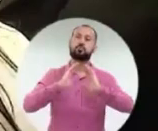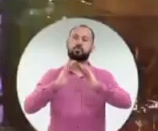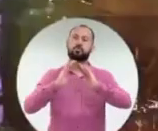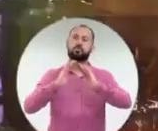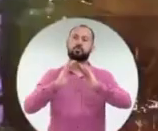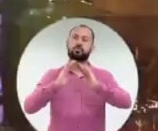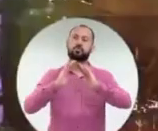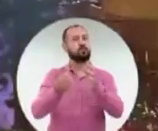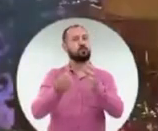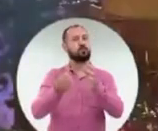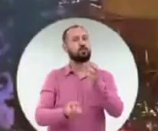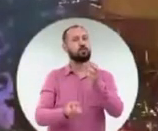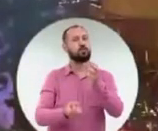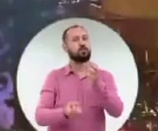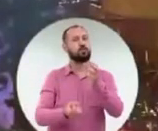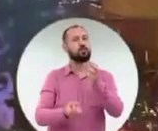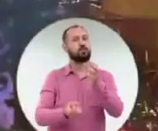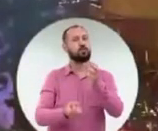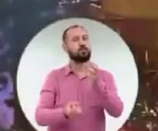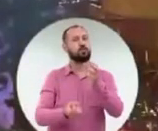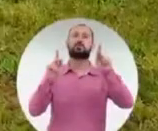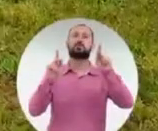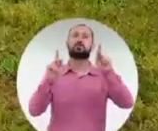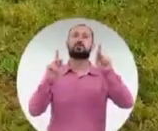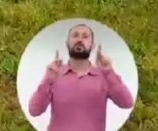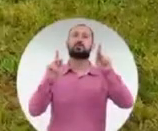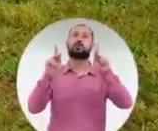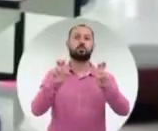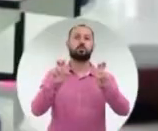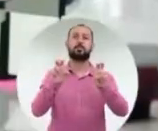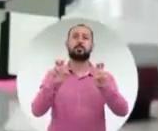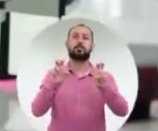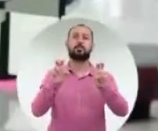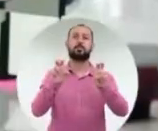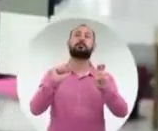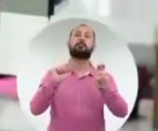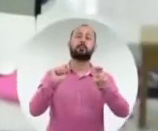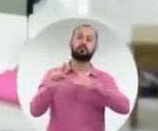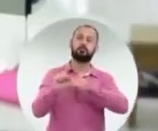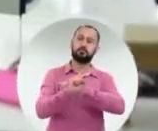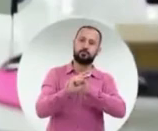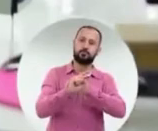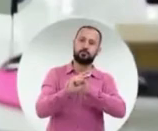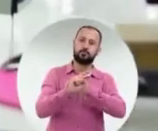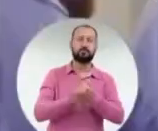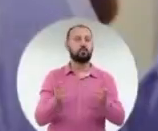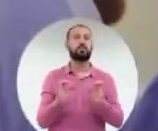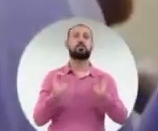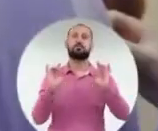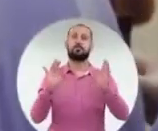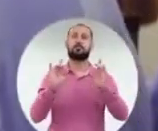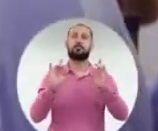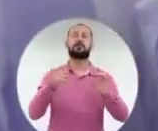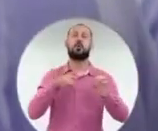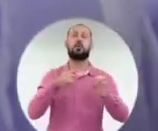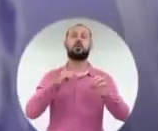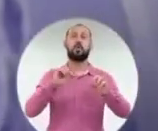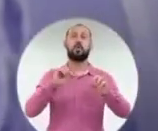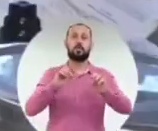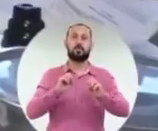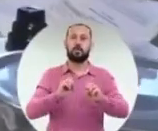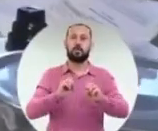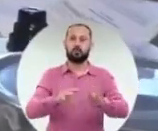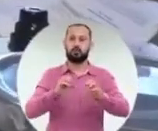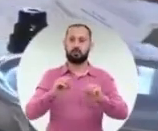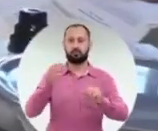para suas áreas de atuação, em especial aquelas que tratam da educação superior. Atualmente, o Conselho é